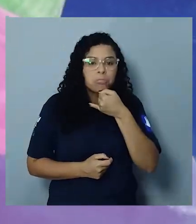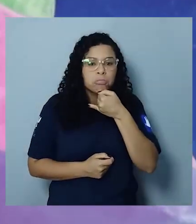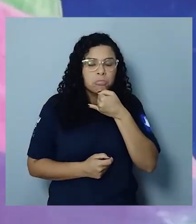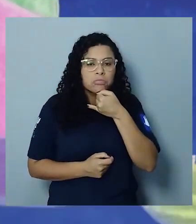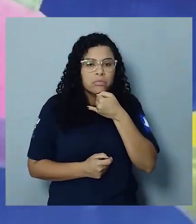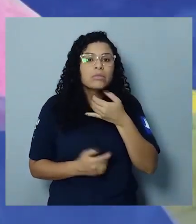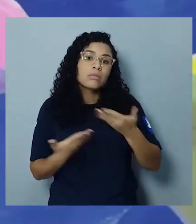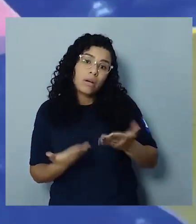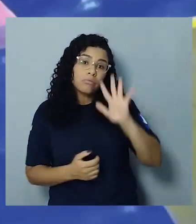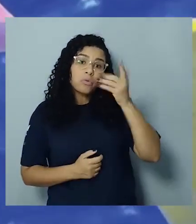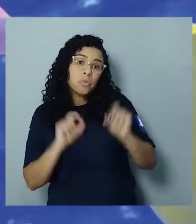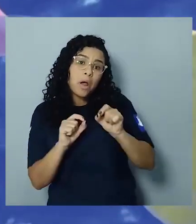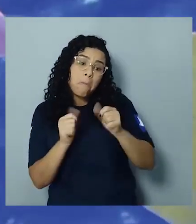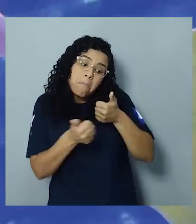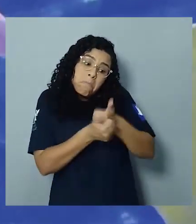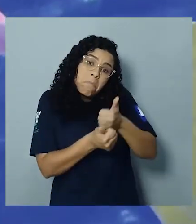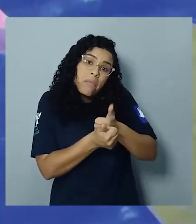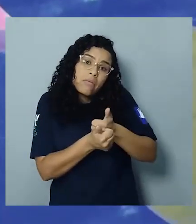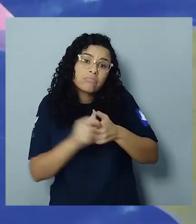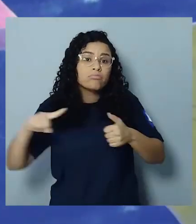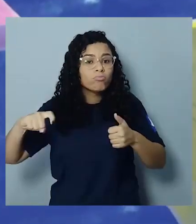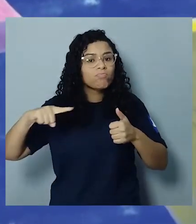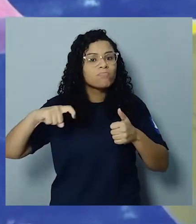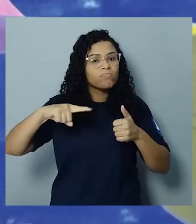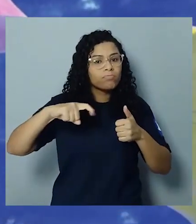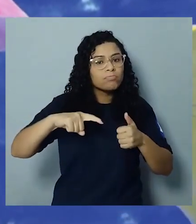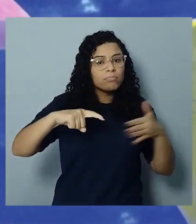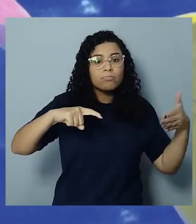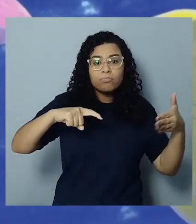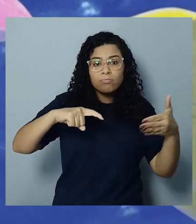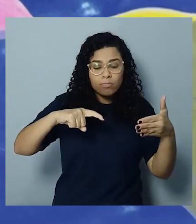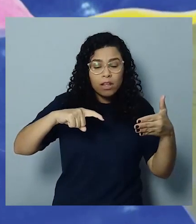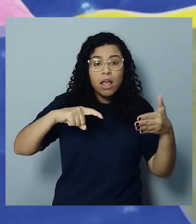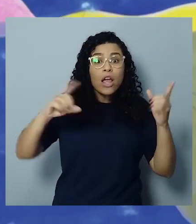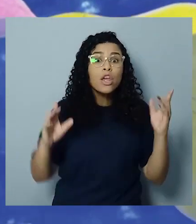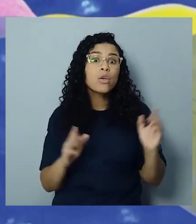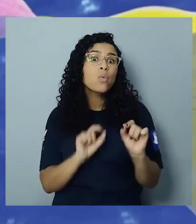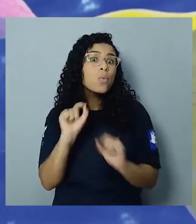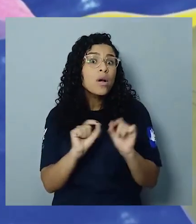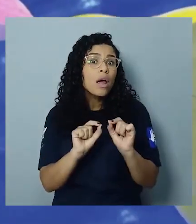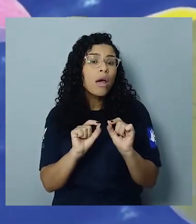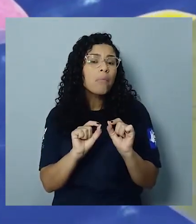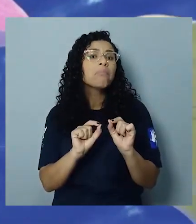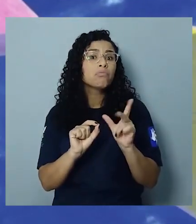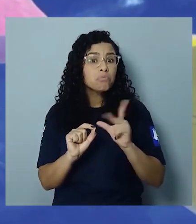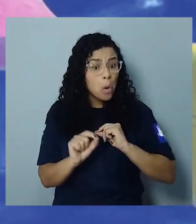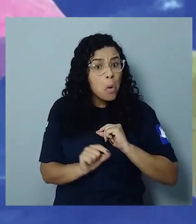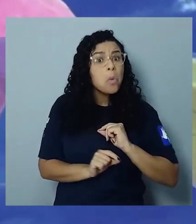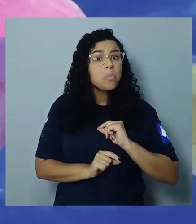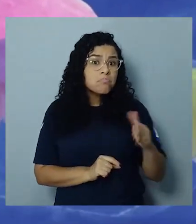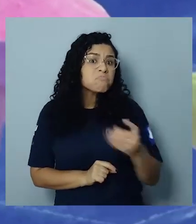e resolveu aproximar-se e ficou surpresa ao descobrir que o peixe era bom